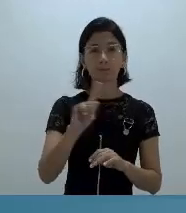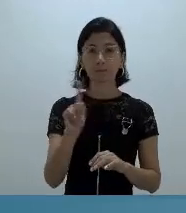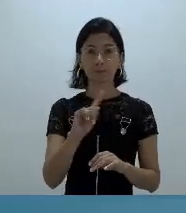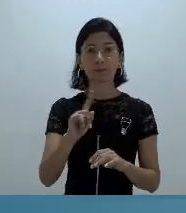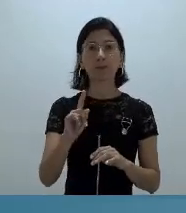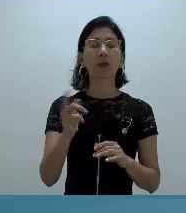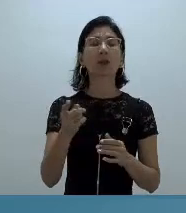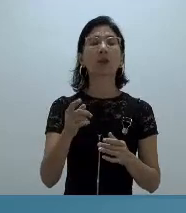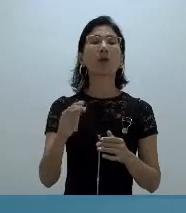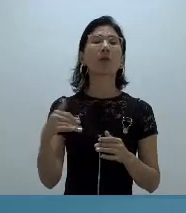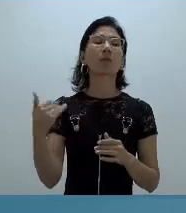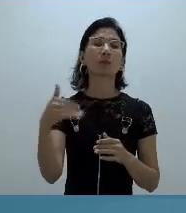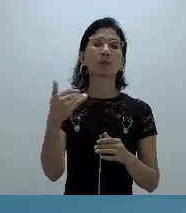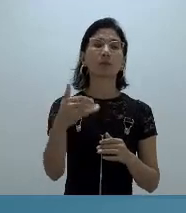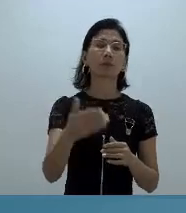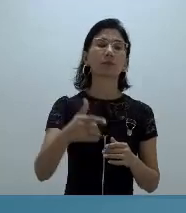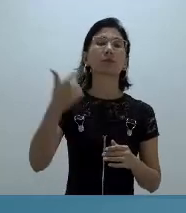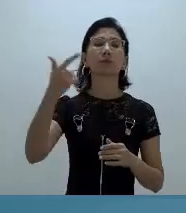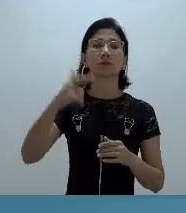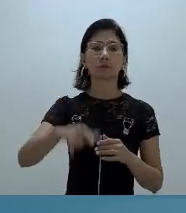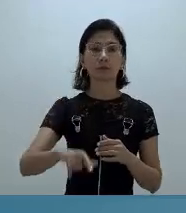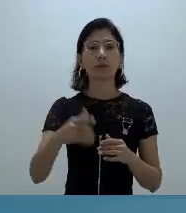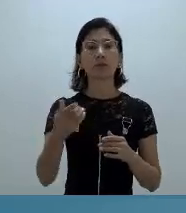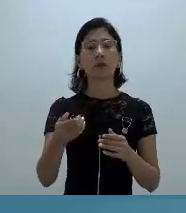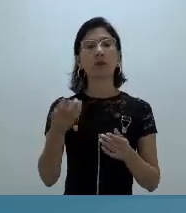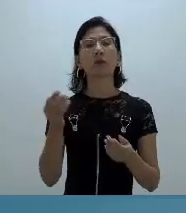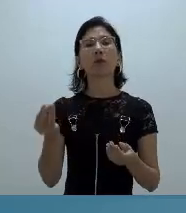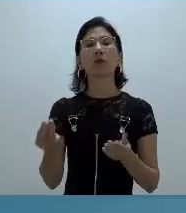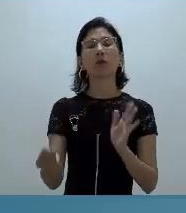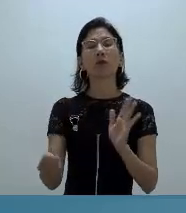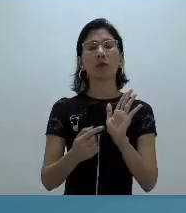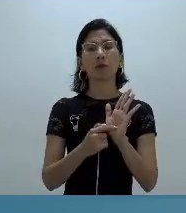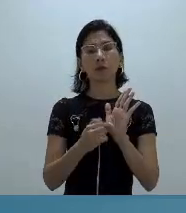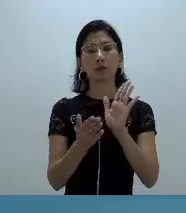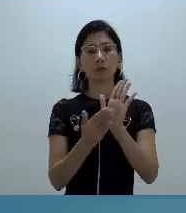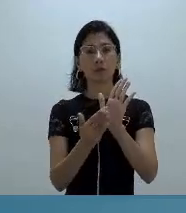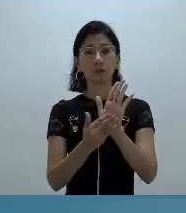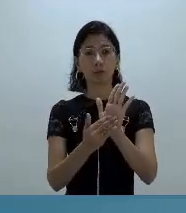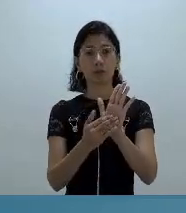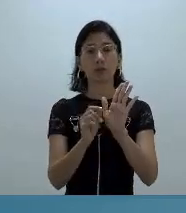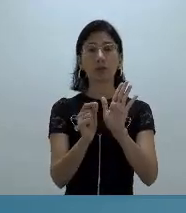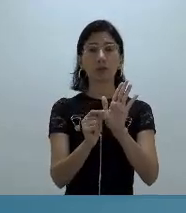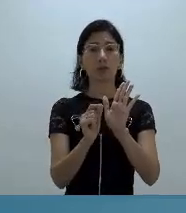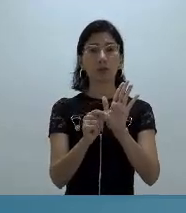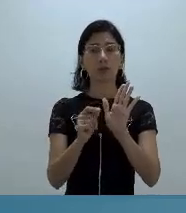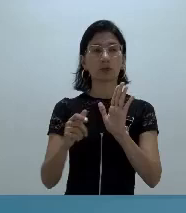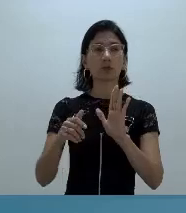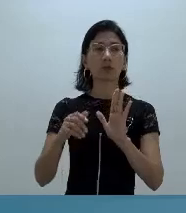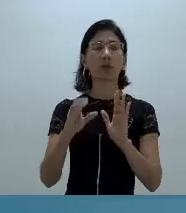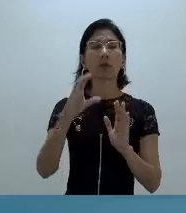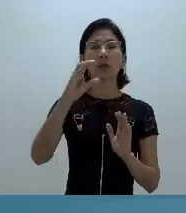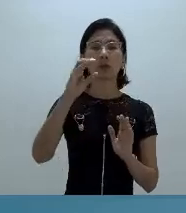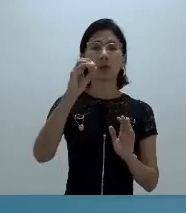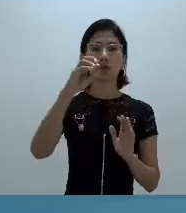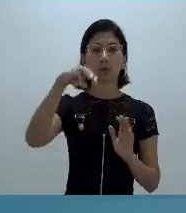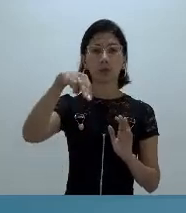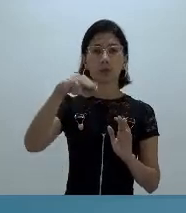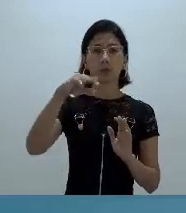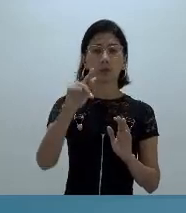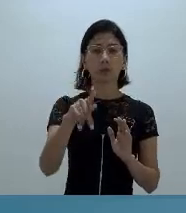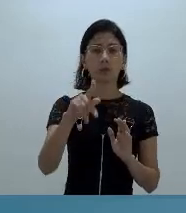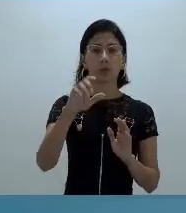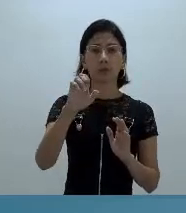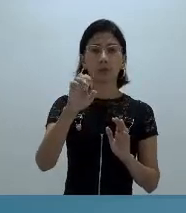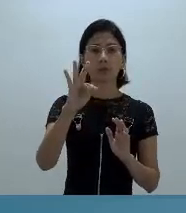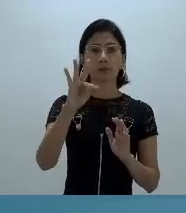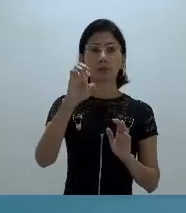equivocadamente perante este Tribunal de Justiça. Foi acolhida a tese de incompetência. Na época, o processo foi encaminhado